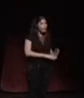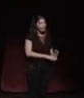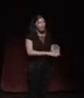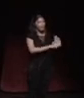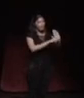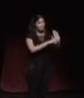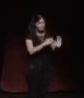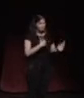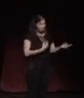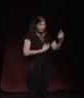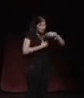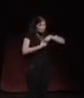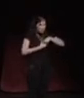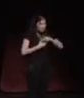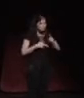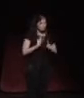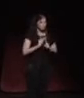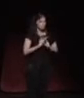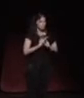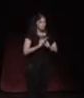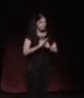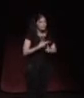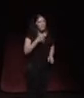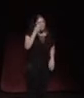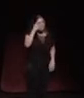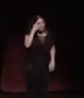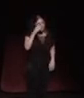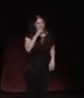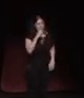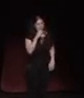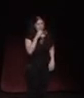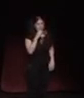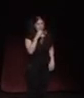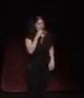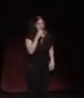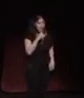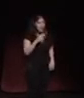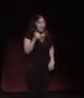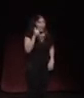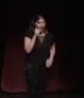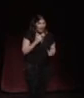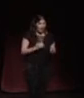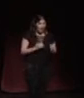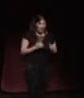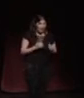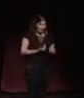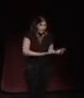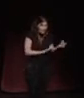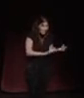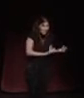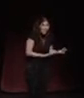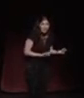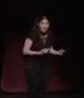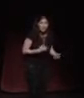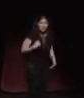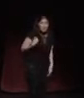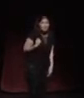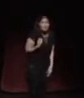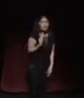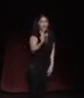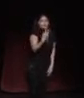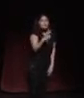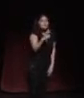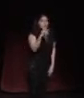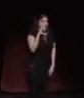positivos, subjetivos. Pensem na leitura, por exemplo, quando as crianças chegam e têm 45 dias, 3 meses de idade, e nós os recebemos